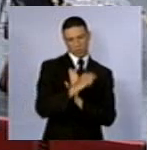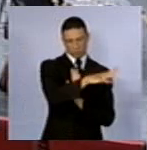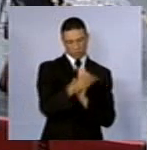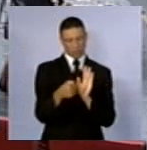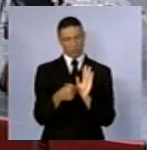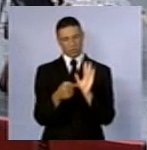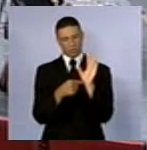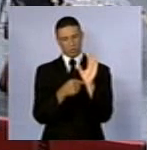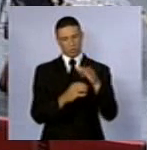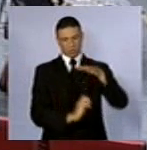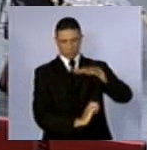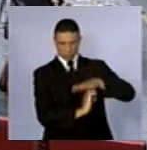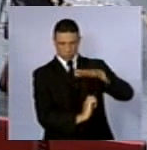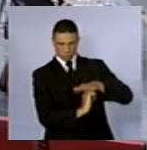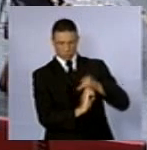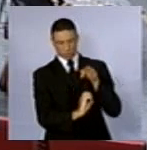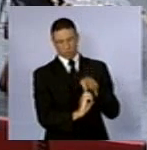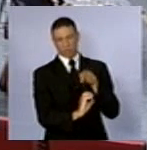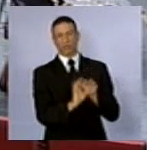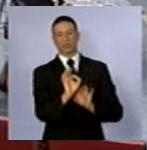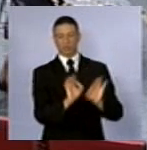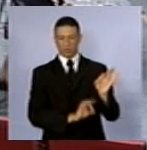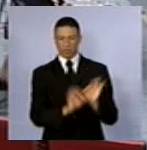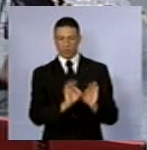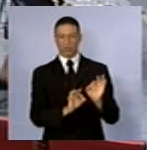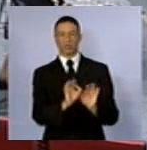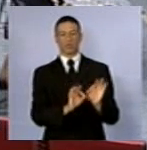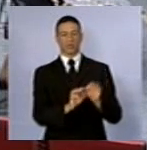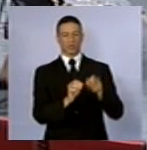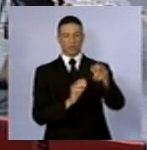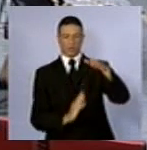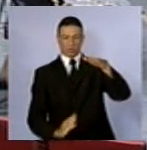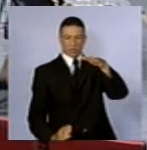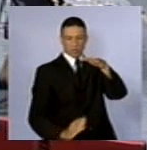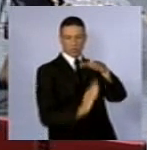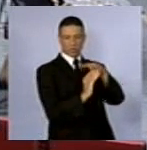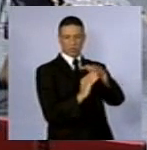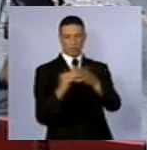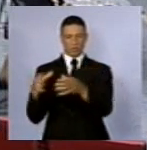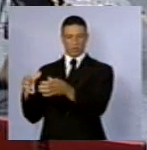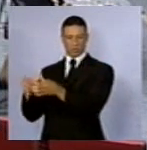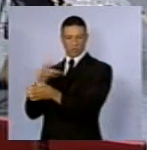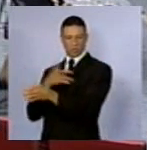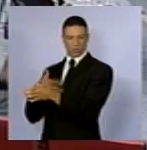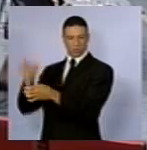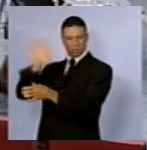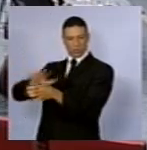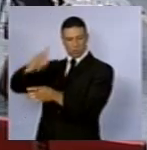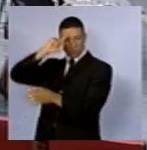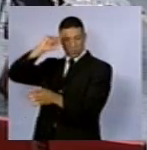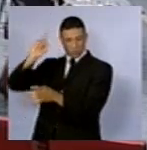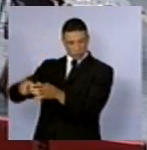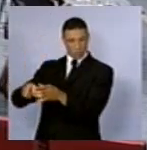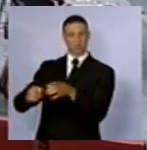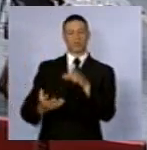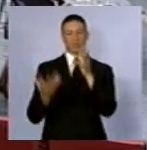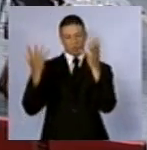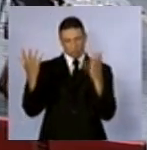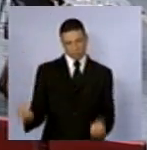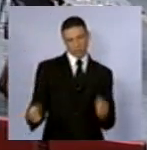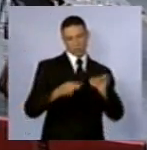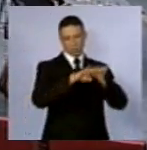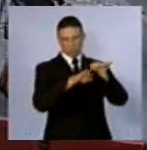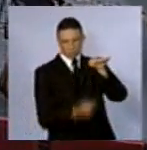garantir que essa instalação atende aos limites recomendados pela Organização Mundial de Saúde consequentemente aos limites